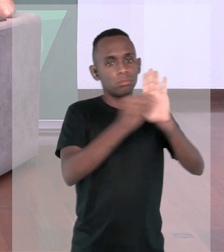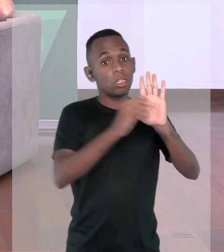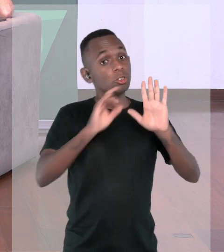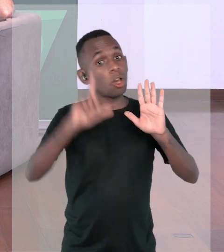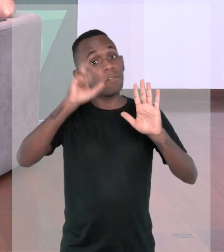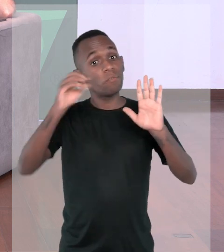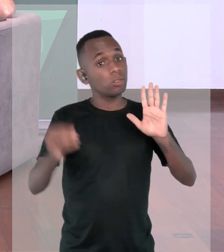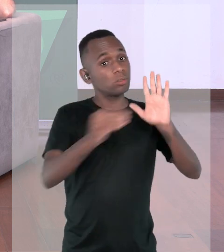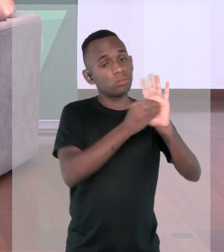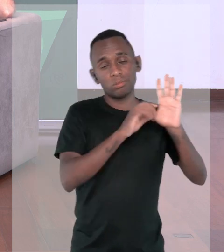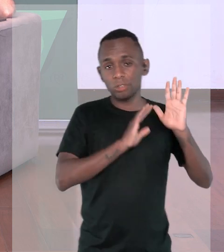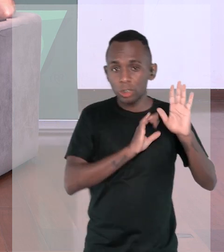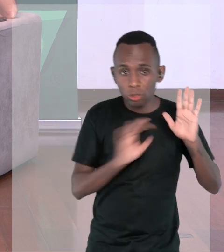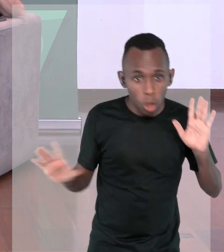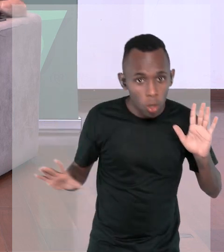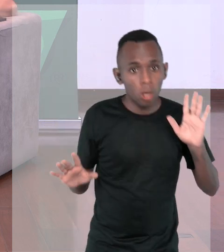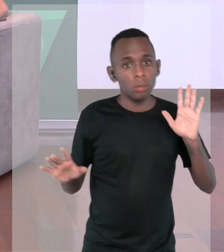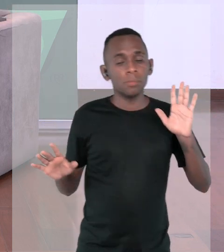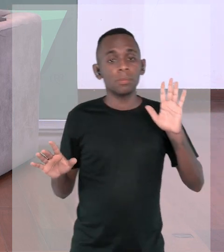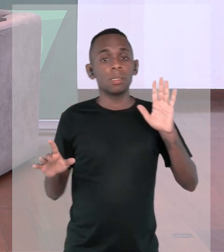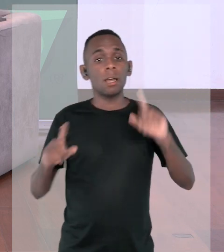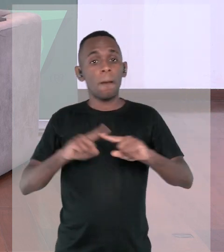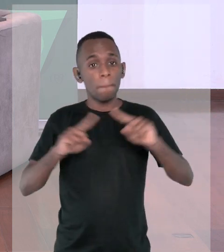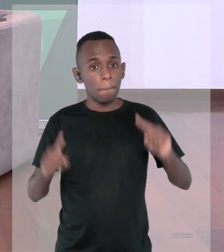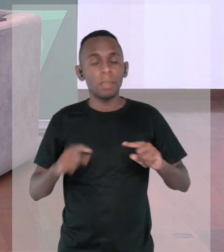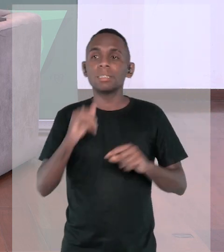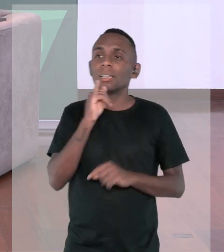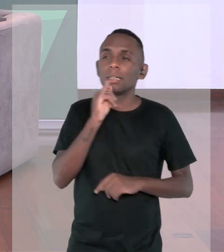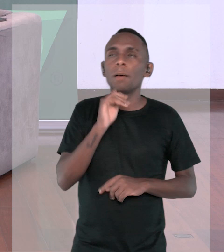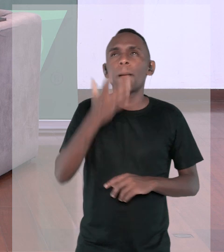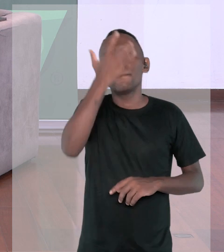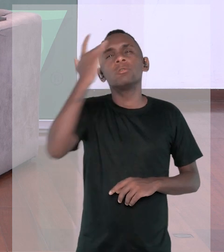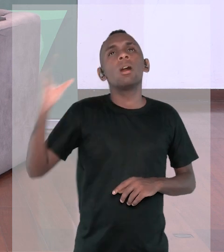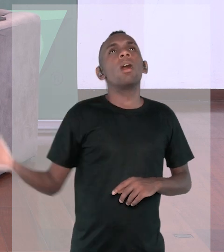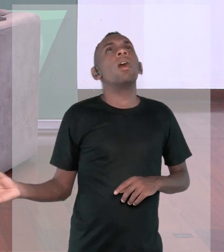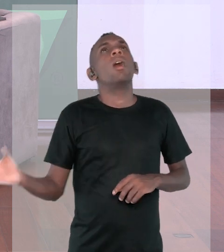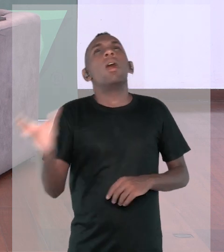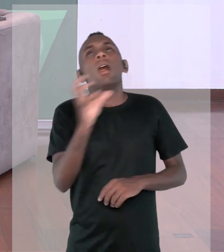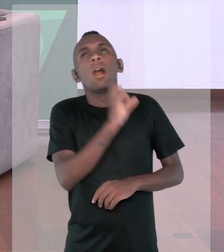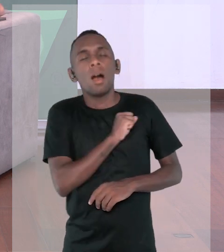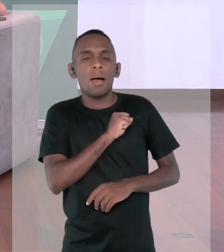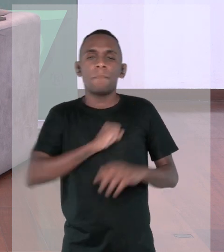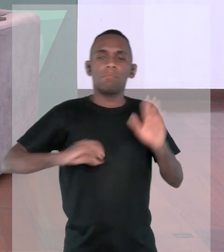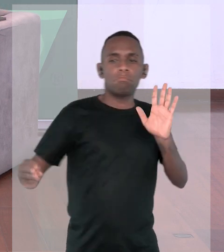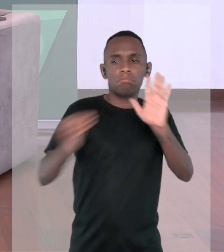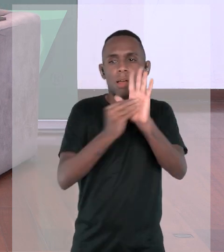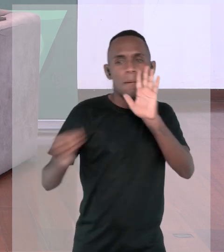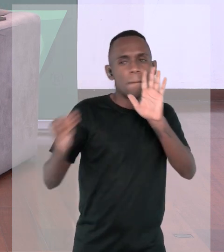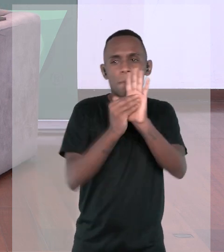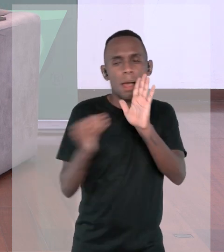só uma foto no LinkedIn. Employer branding é quando aquela pessoa ama a empresa e ela passa a postar no LinkedIn